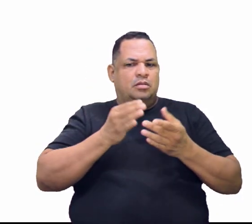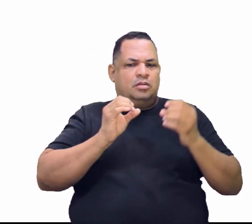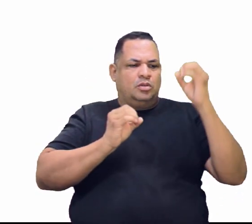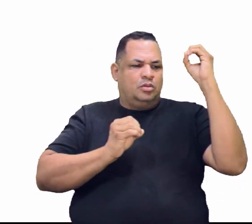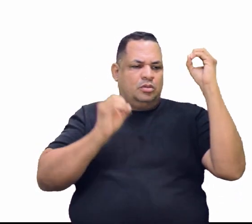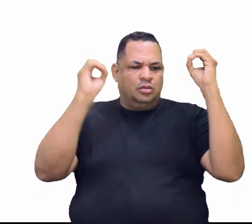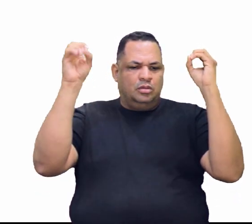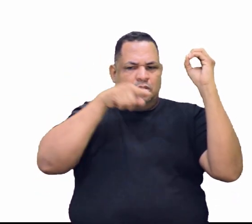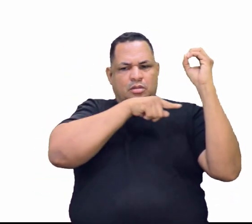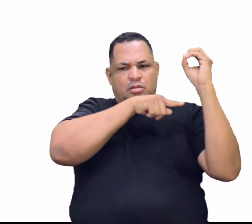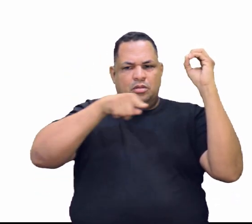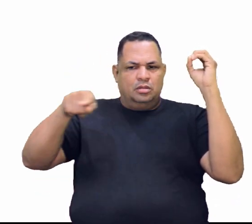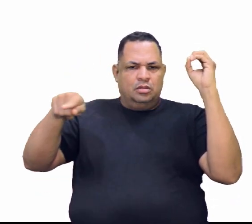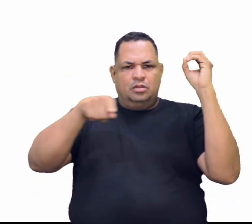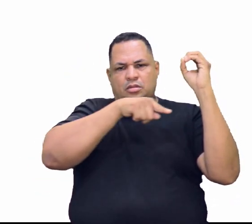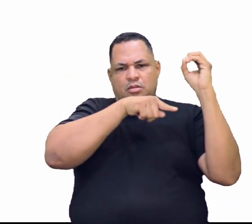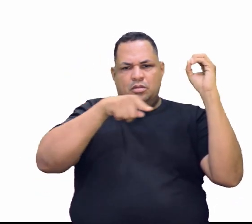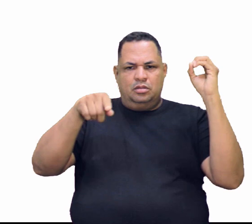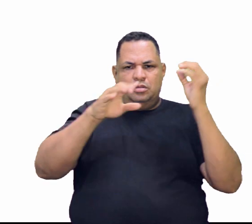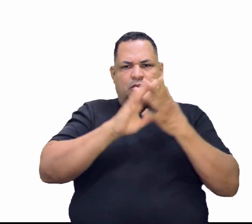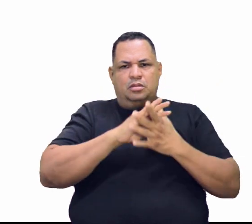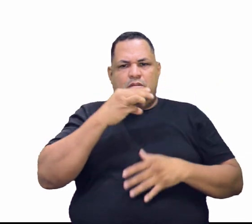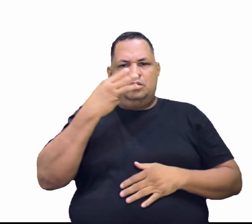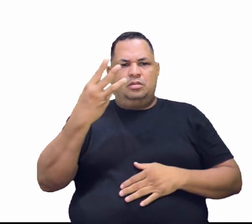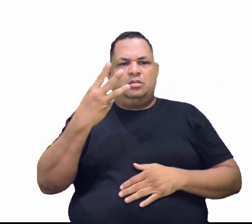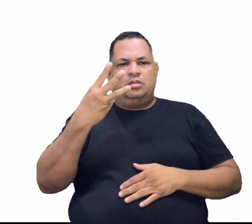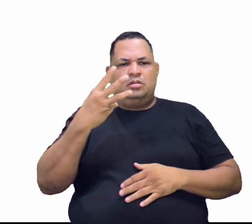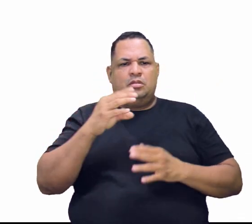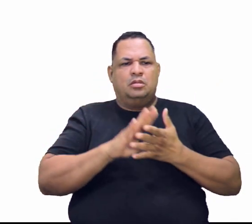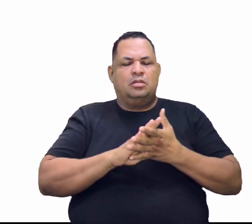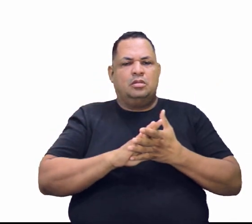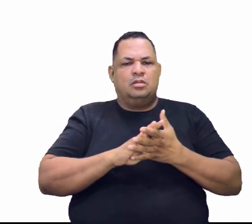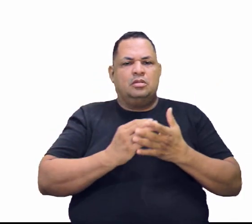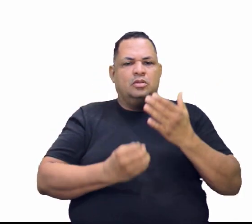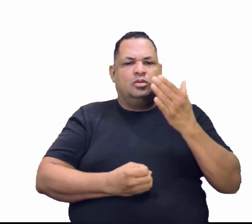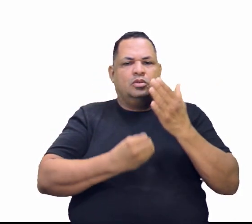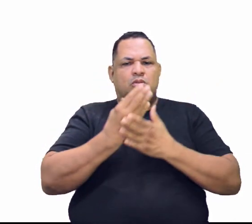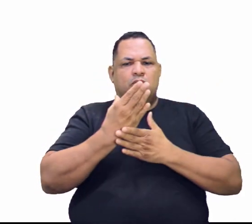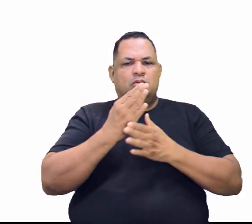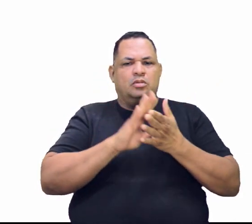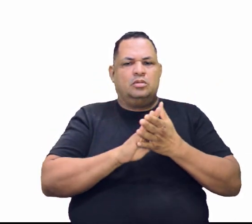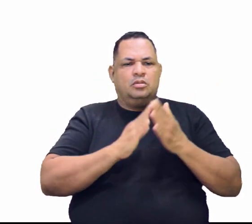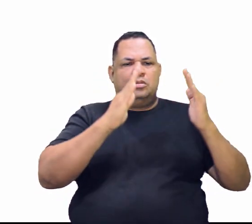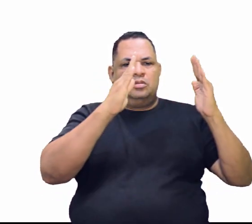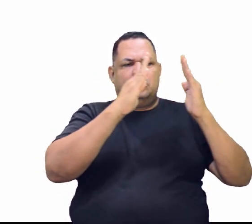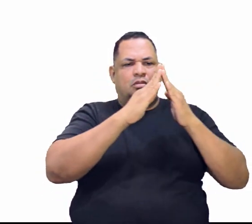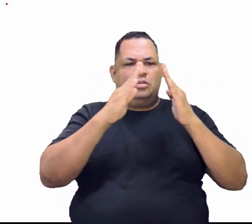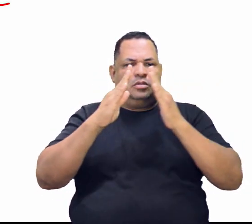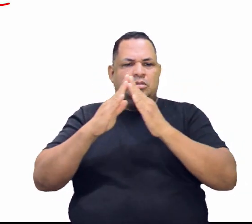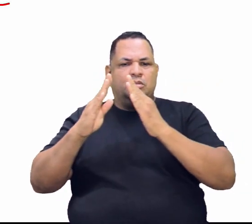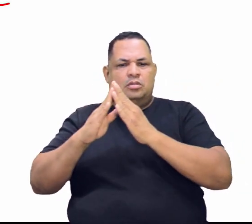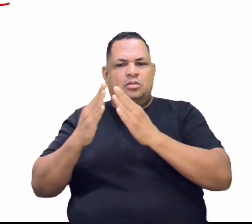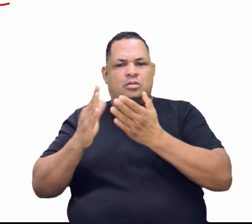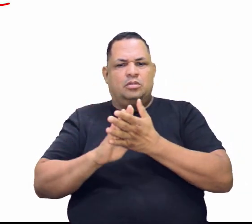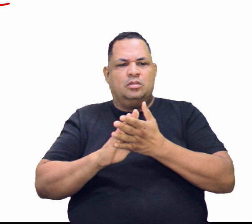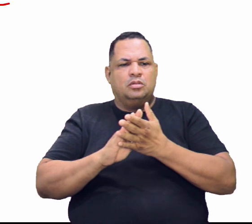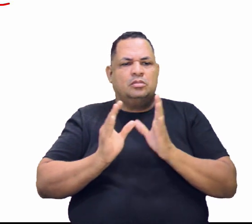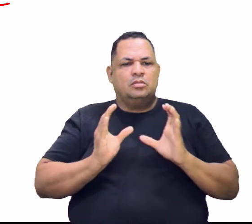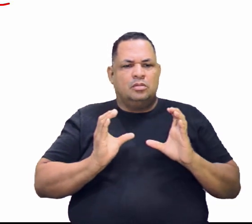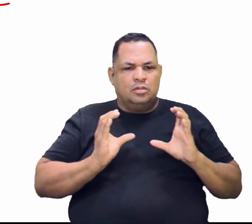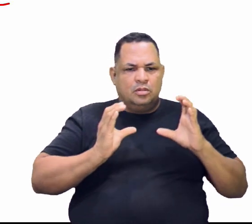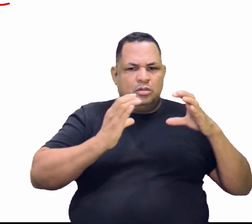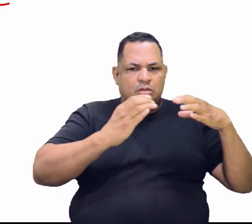físico necessário aos andarilhos, que seria a partir de então. Então, se o cara não tivesse